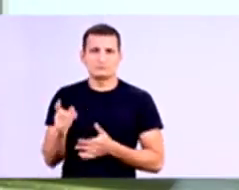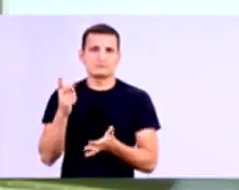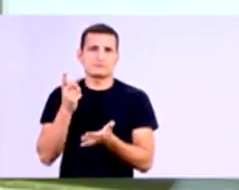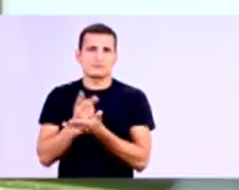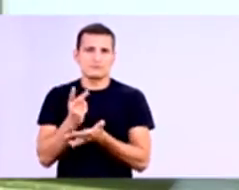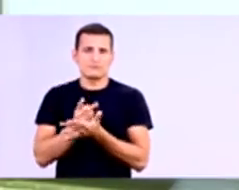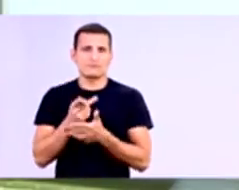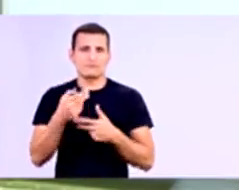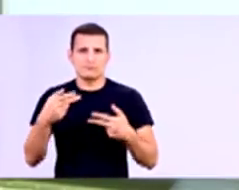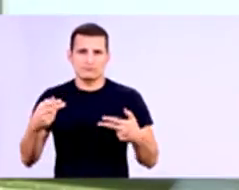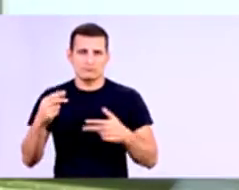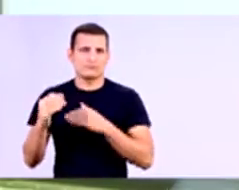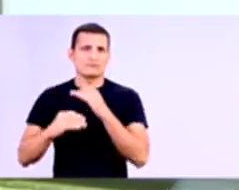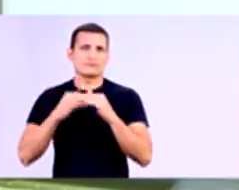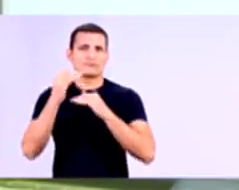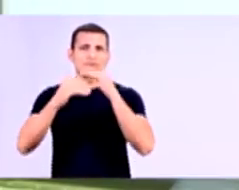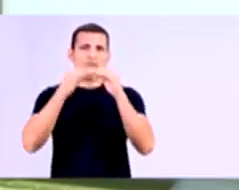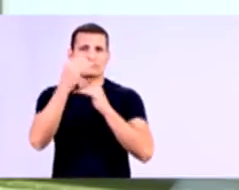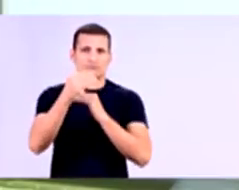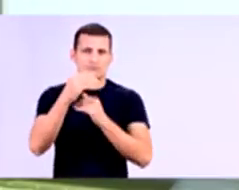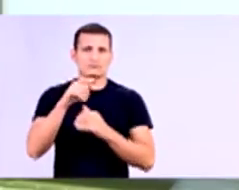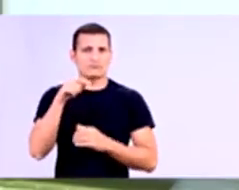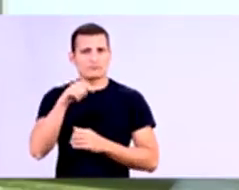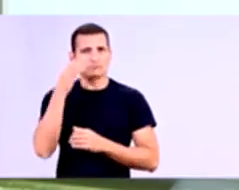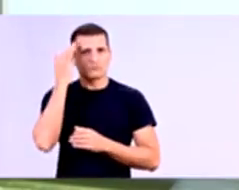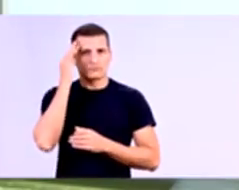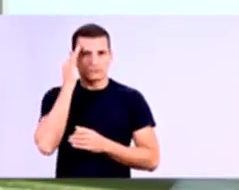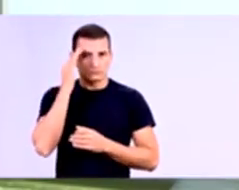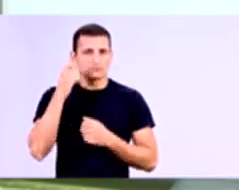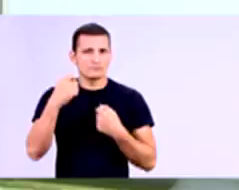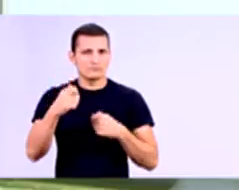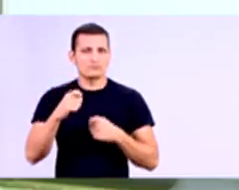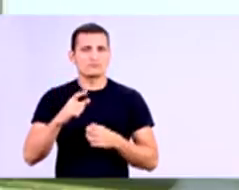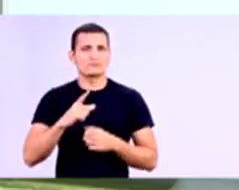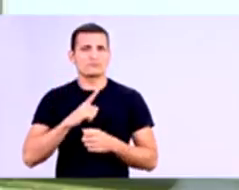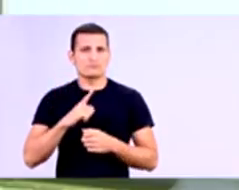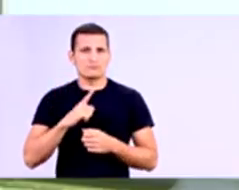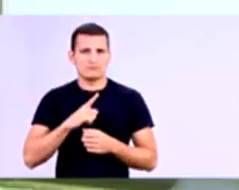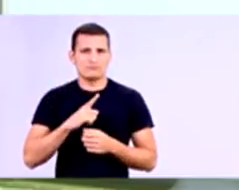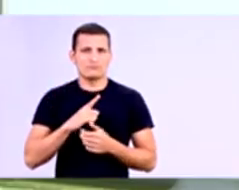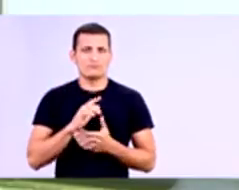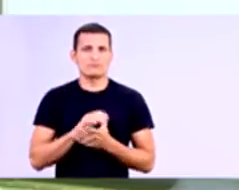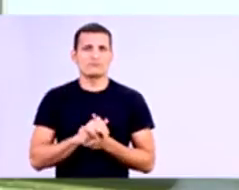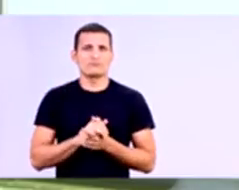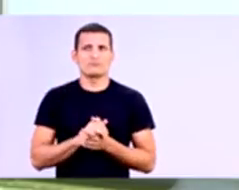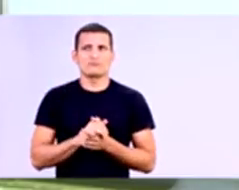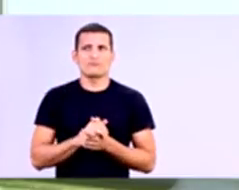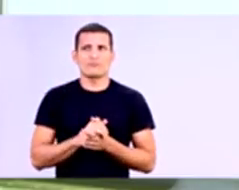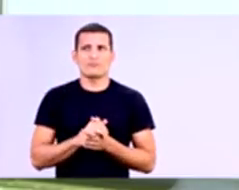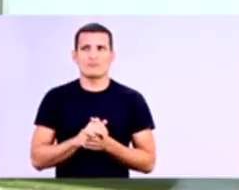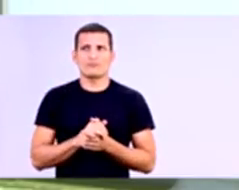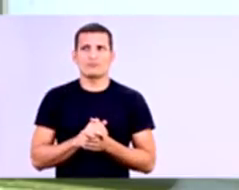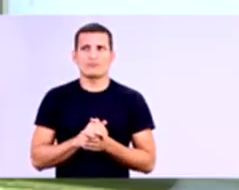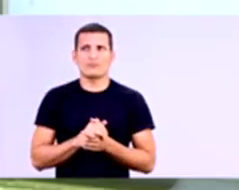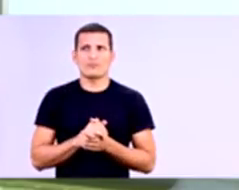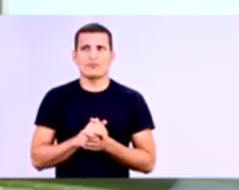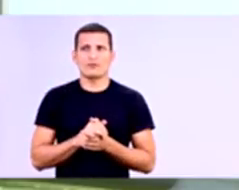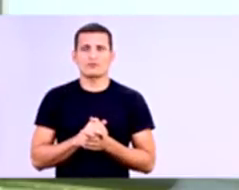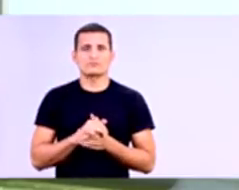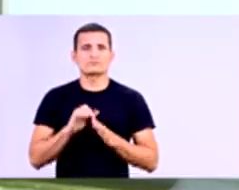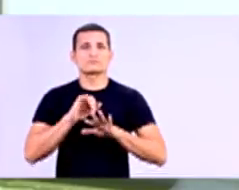mesma coisa que o desenvolvedor. Esse entendimento ele tem que estar alinhado para que não